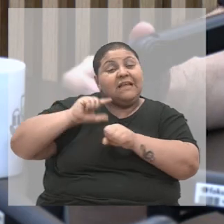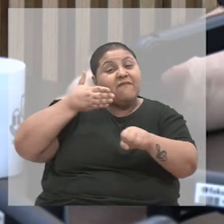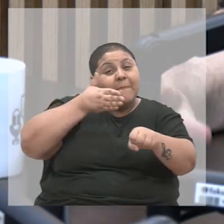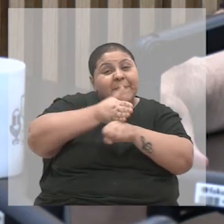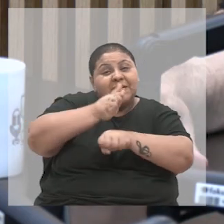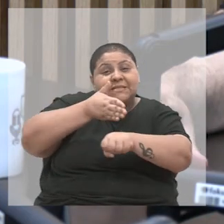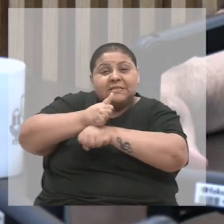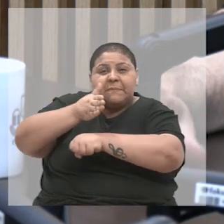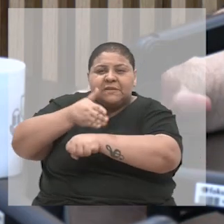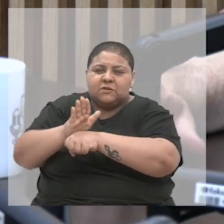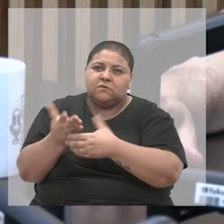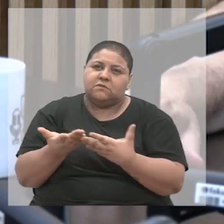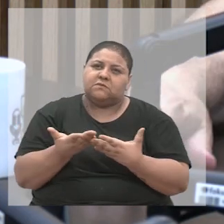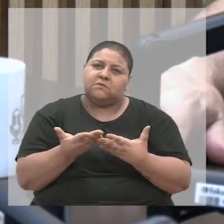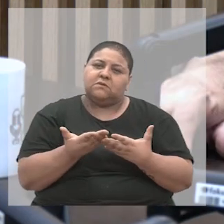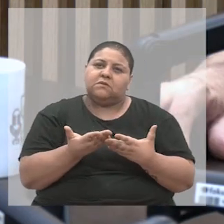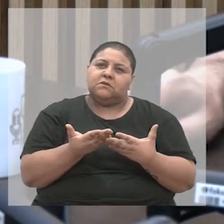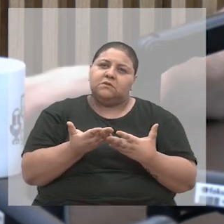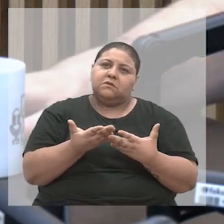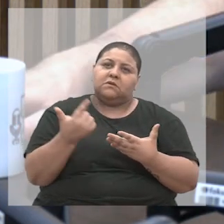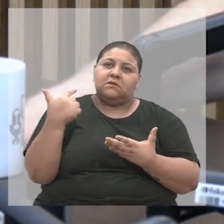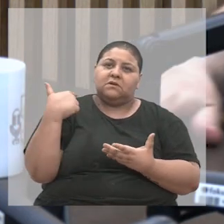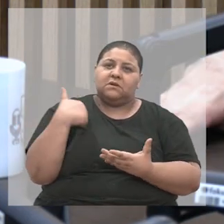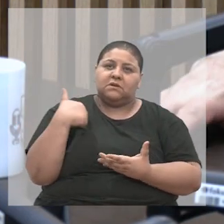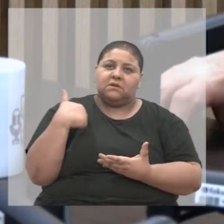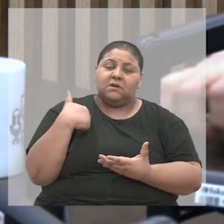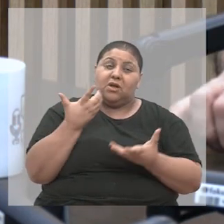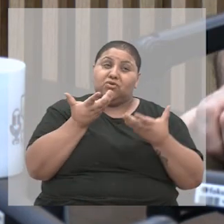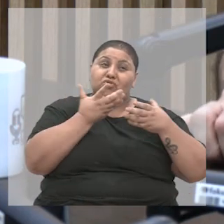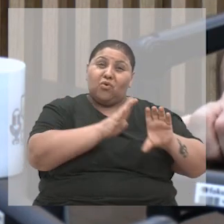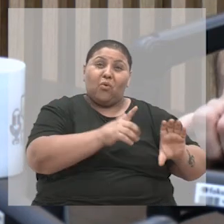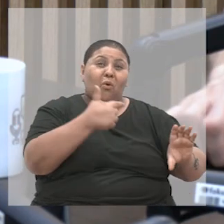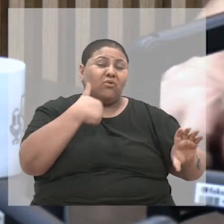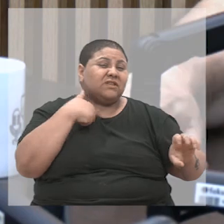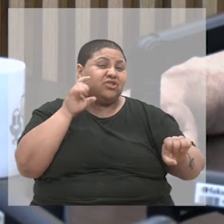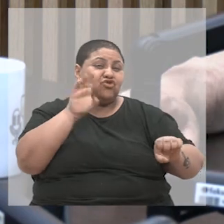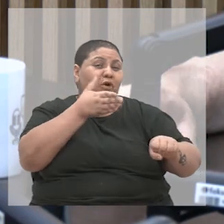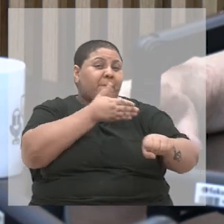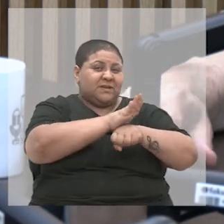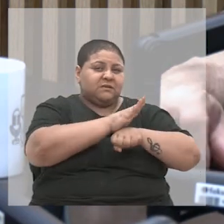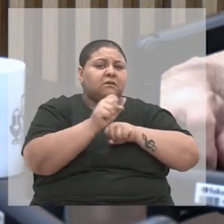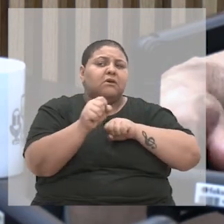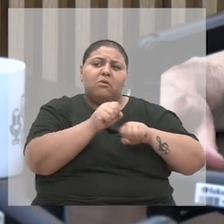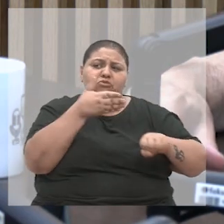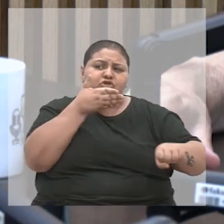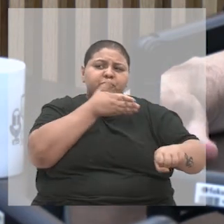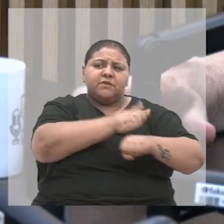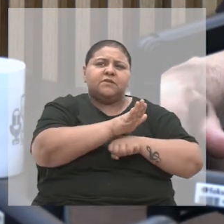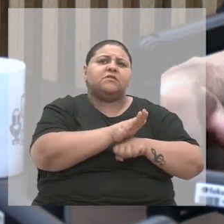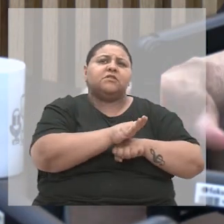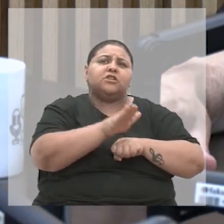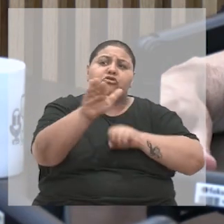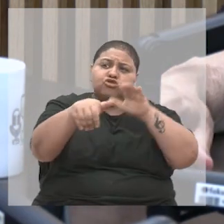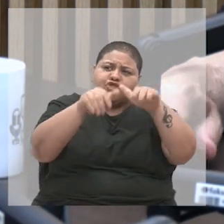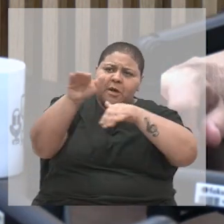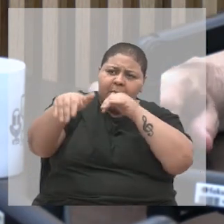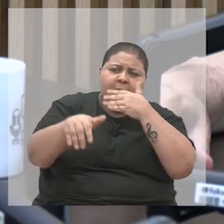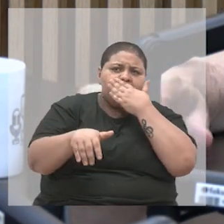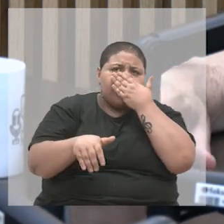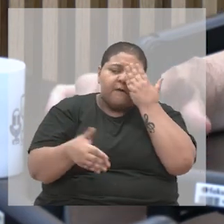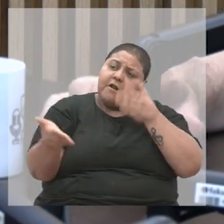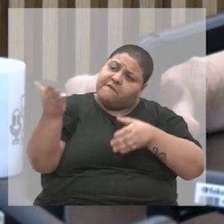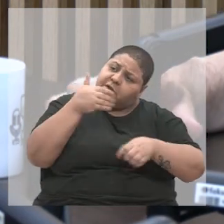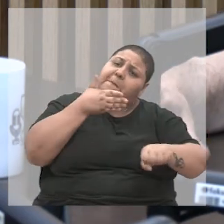teve participações, né? Porque aí eu sou muito contra essa questão de participar. Eu já pude participar, já nos convidaram,